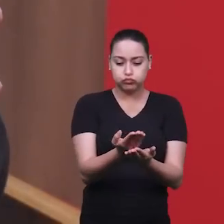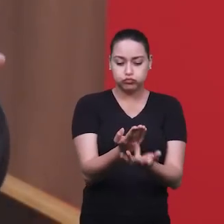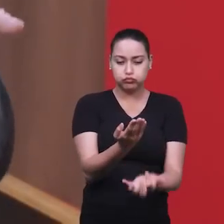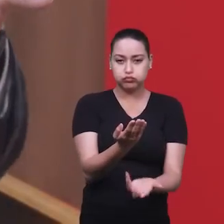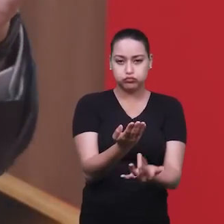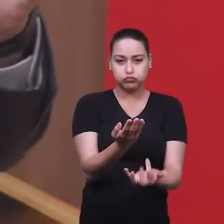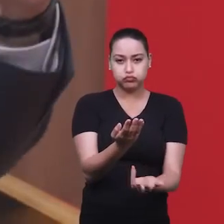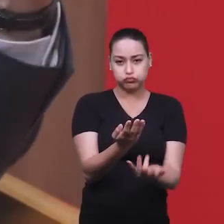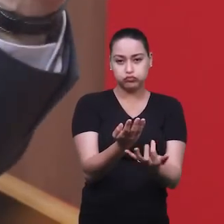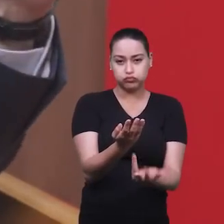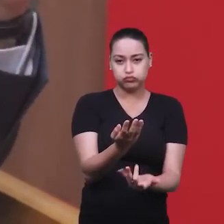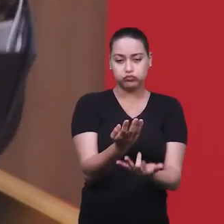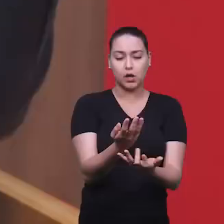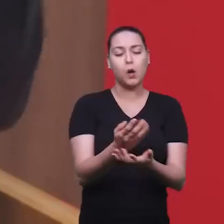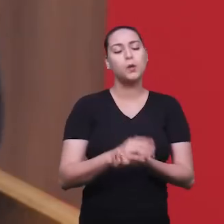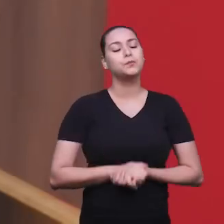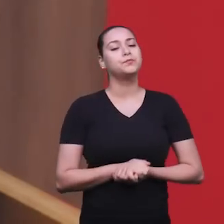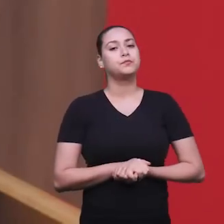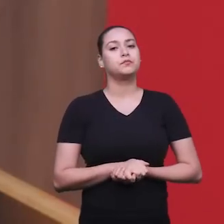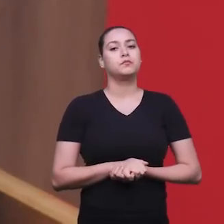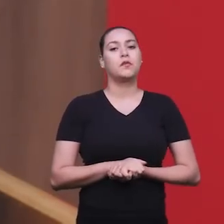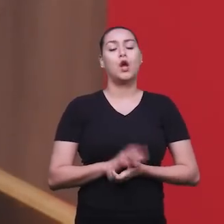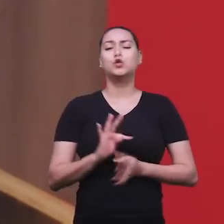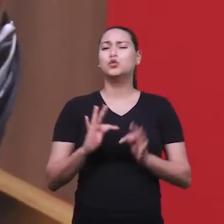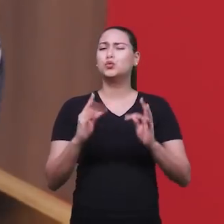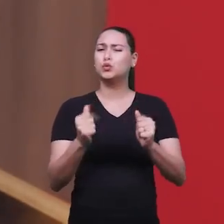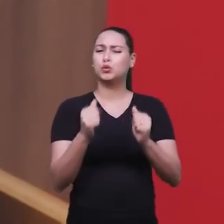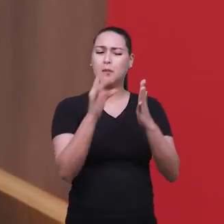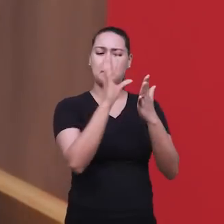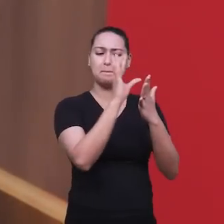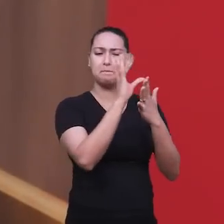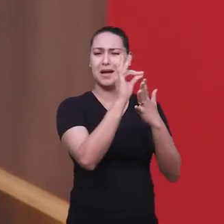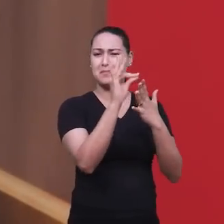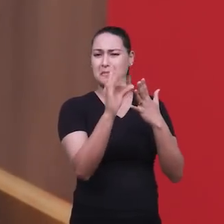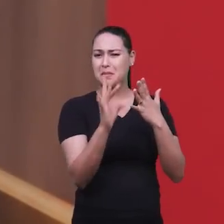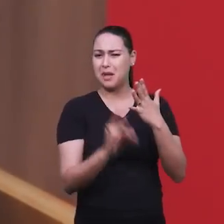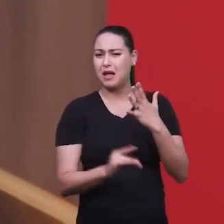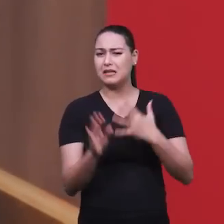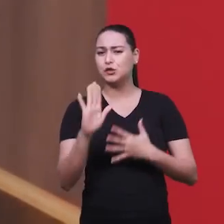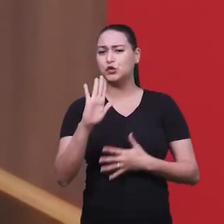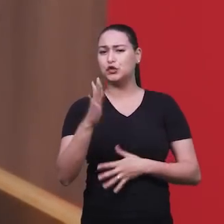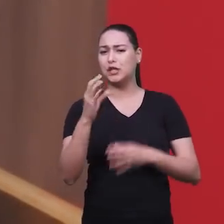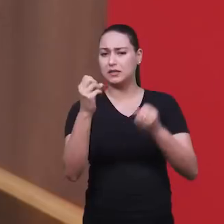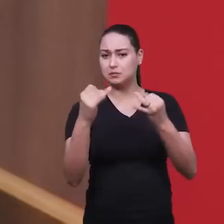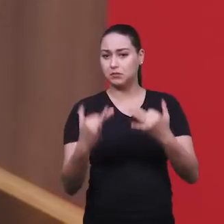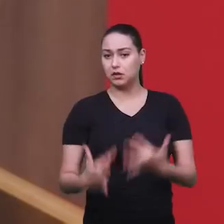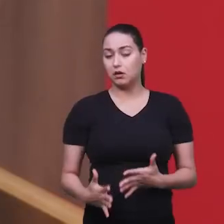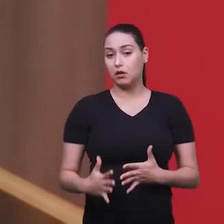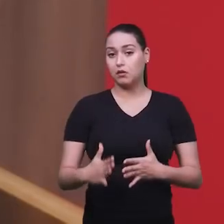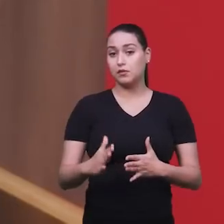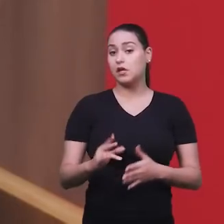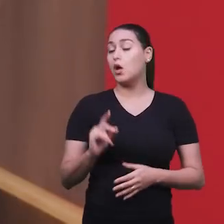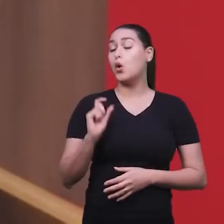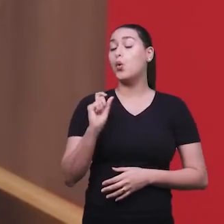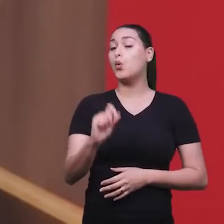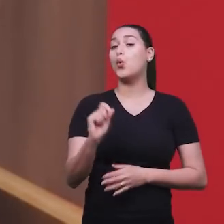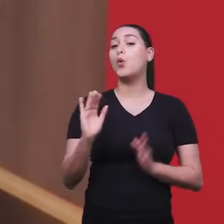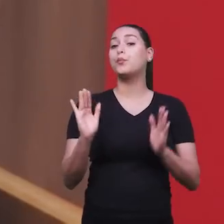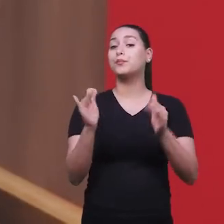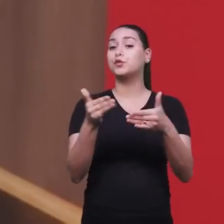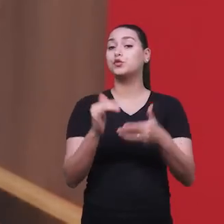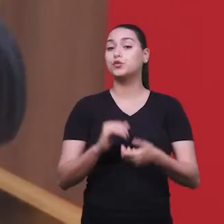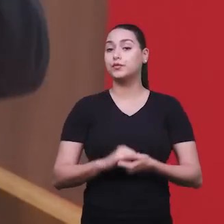fogo, tudo aquilo que está descrito na palavra, nós já mencionamos, não era para